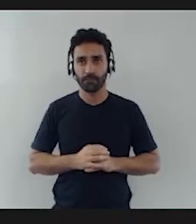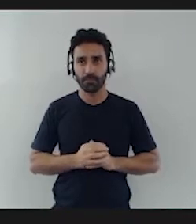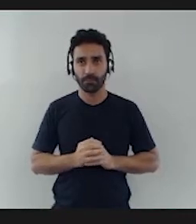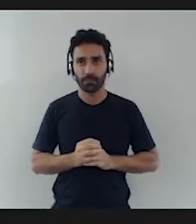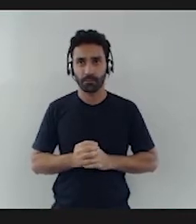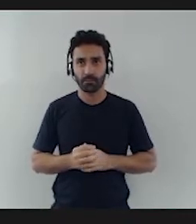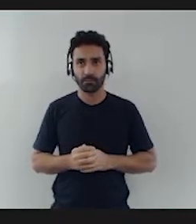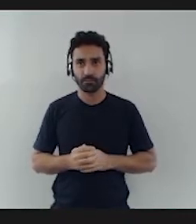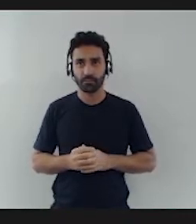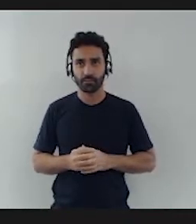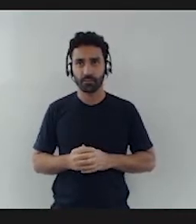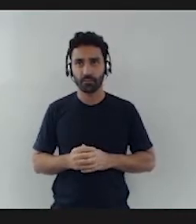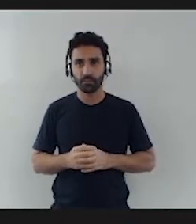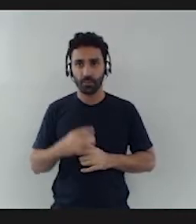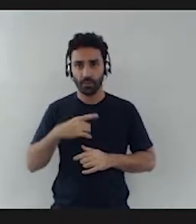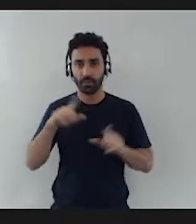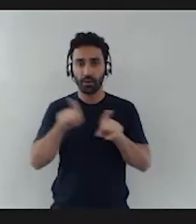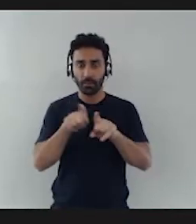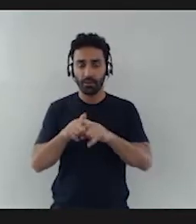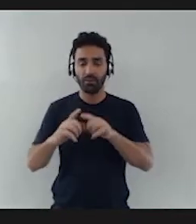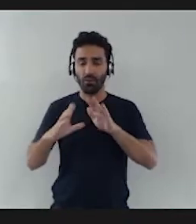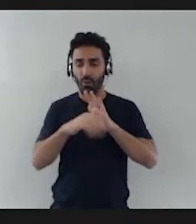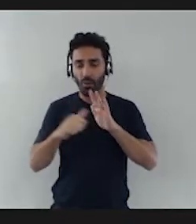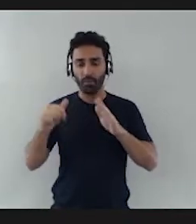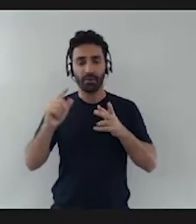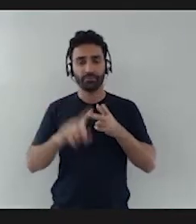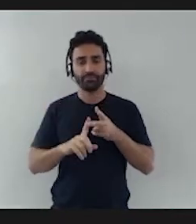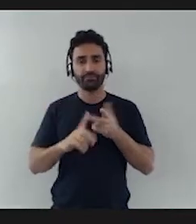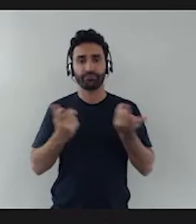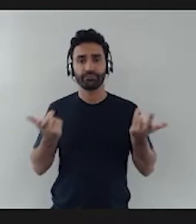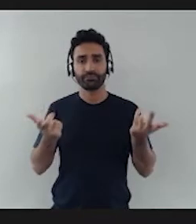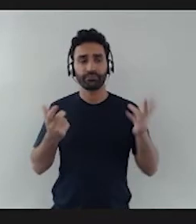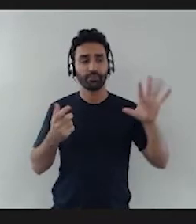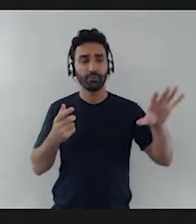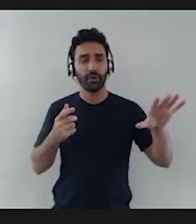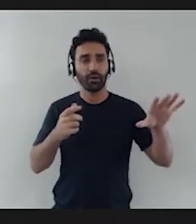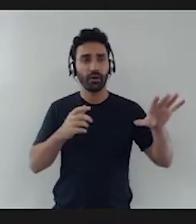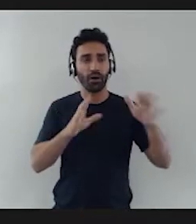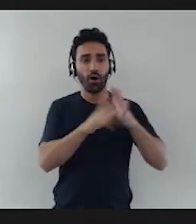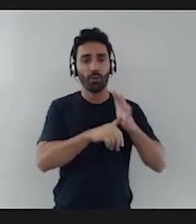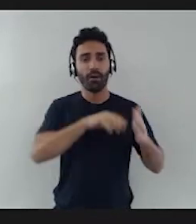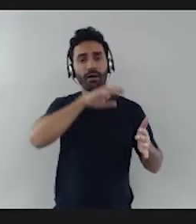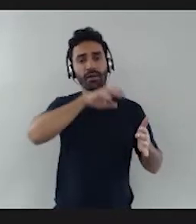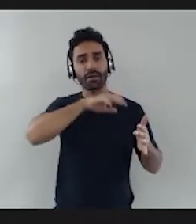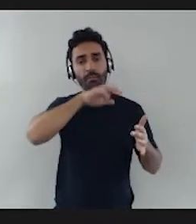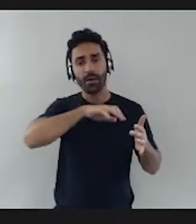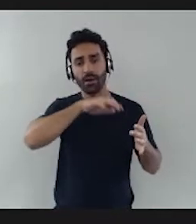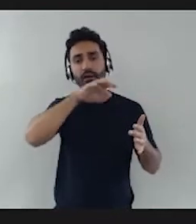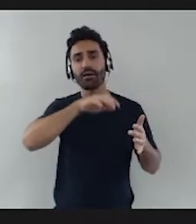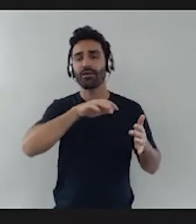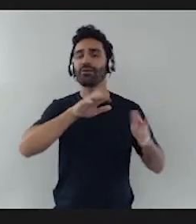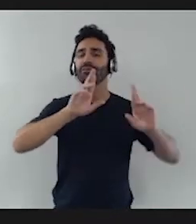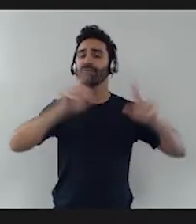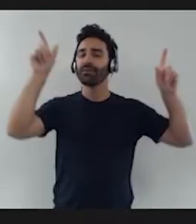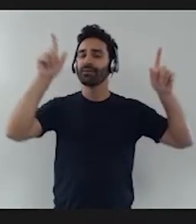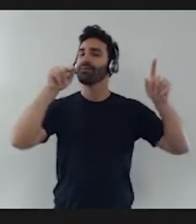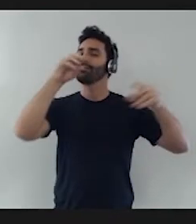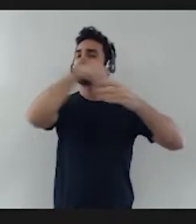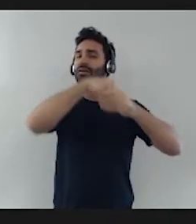do tráfico e do consumo de animais exóticos também nas cidades. As primeiras